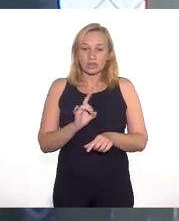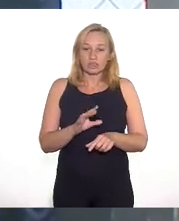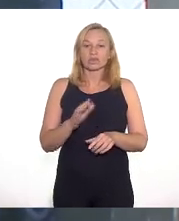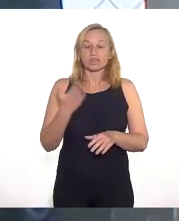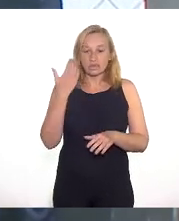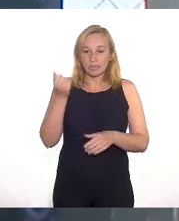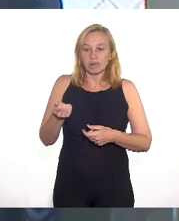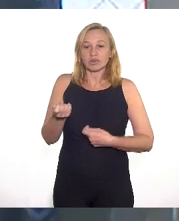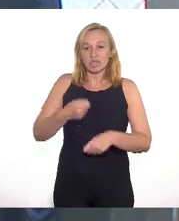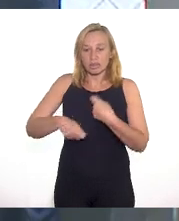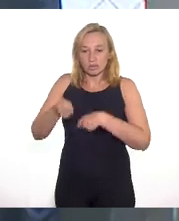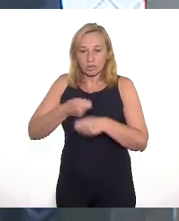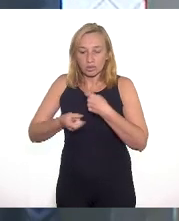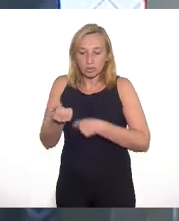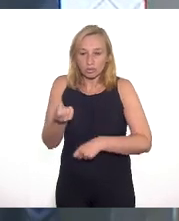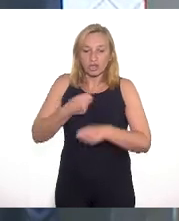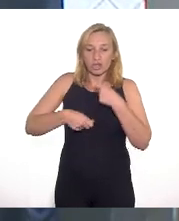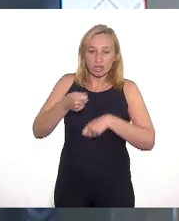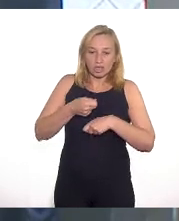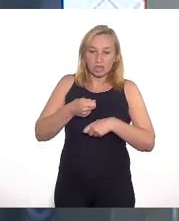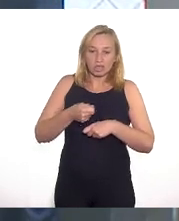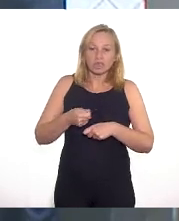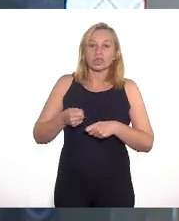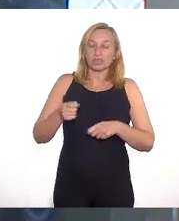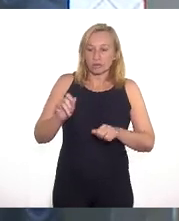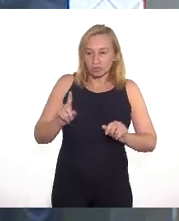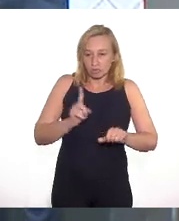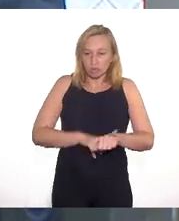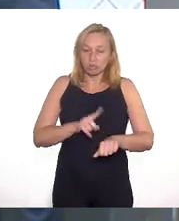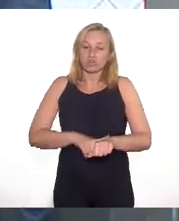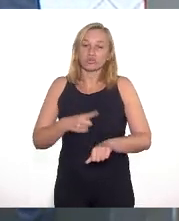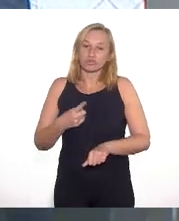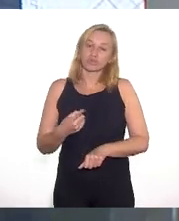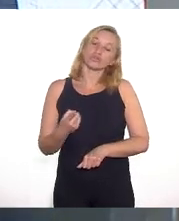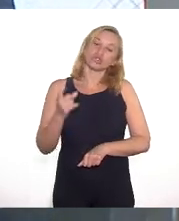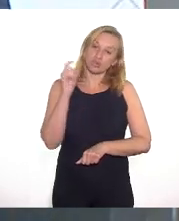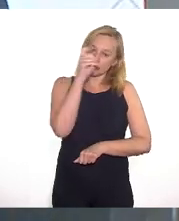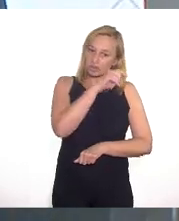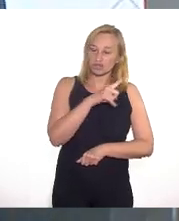nossa economia e que passaram por tempos tão difíceis.